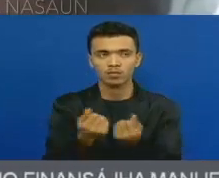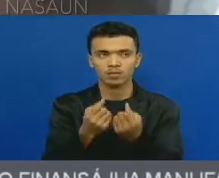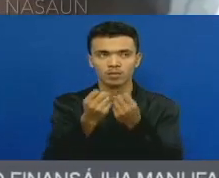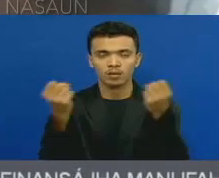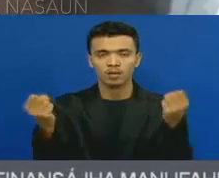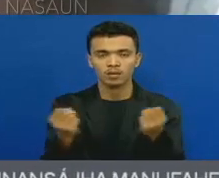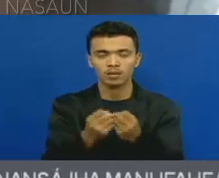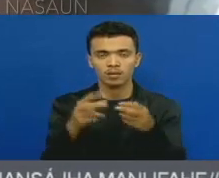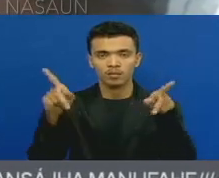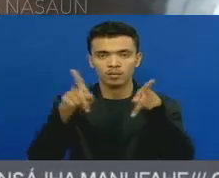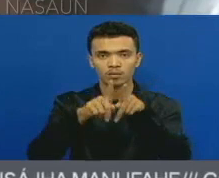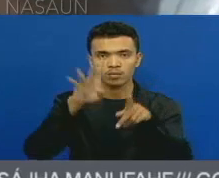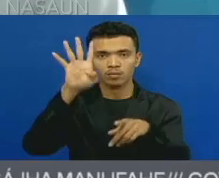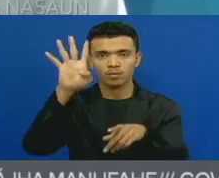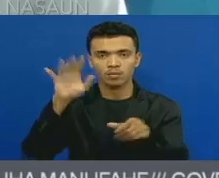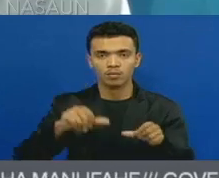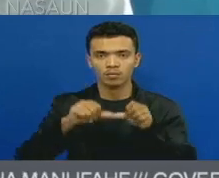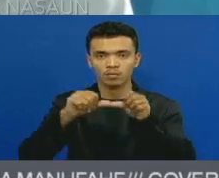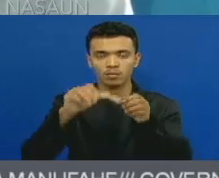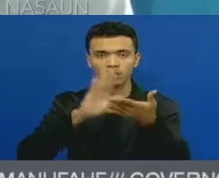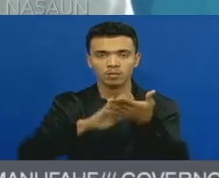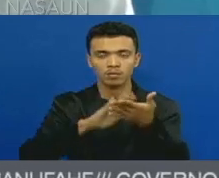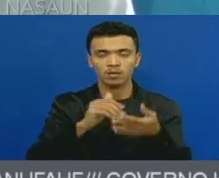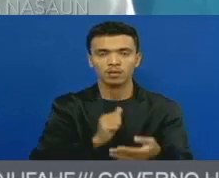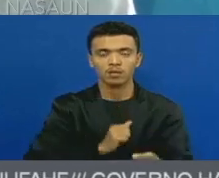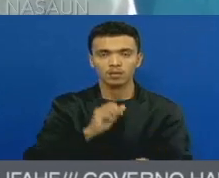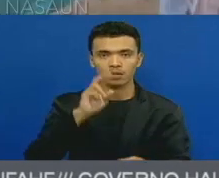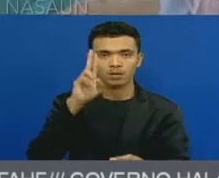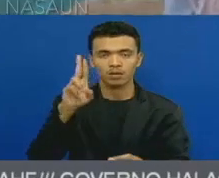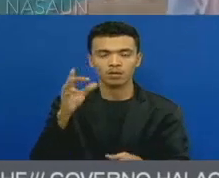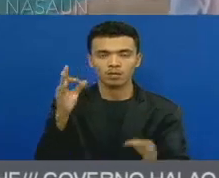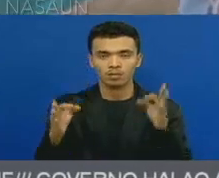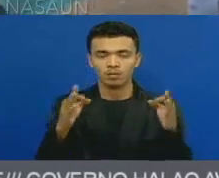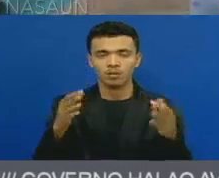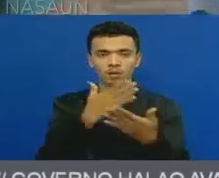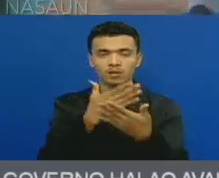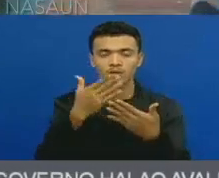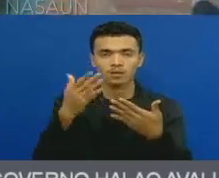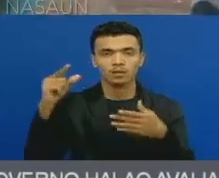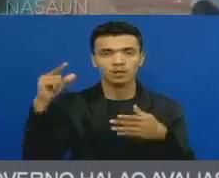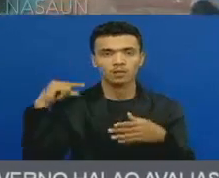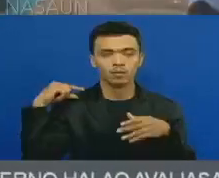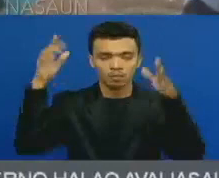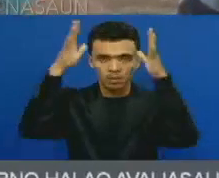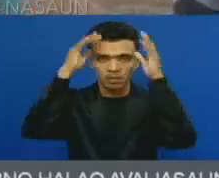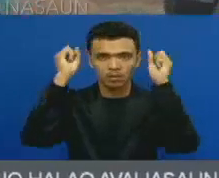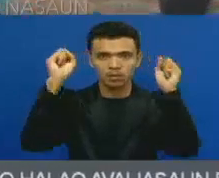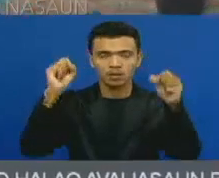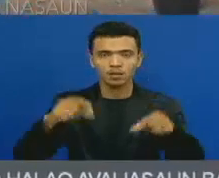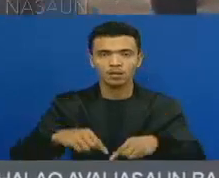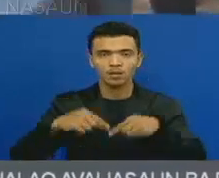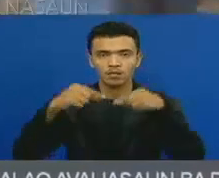postu hat, nebe continua sira ni escola ia ileu vila. Entretanto, sasang nebe gabinete presidente republike